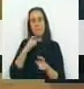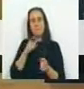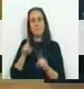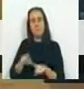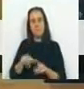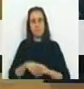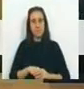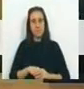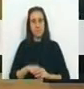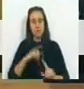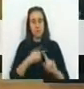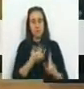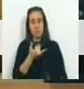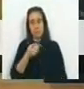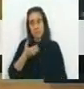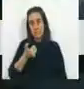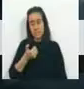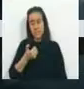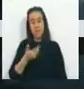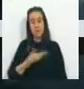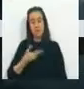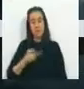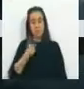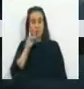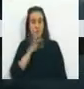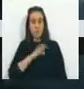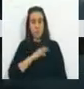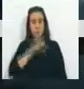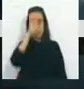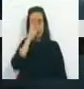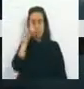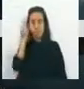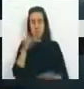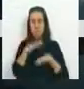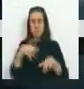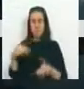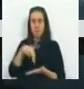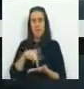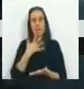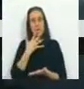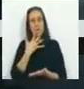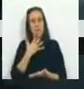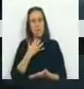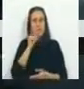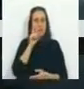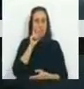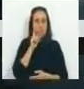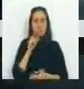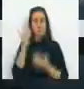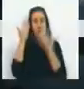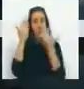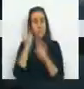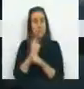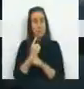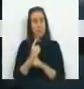Em dezembro de 2015, a senhora ministra, no plenário, mais cautelosa, mais prudente, e felicita-se também por